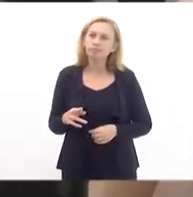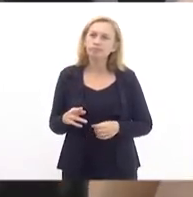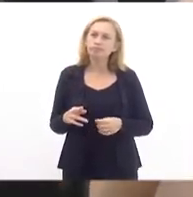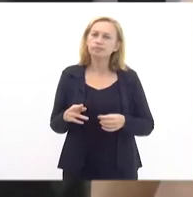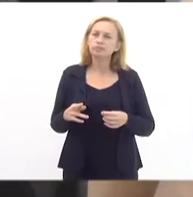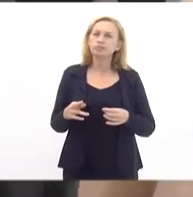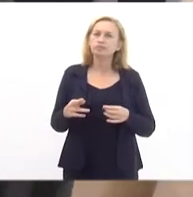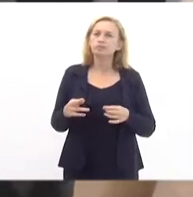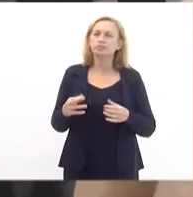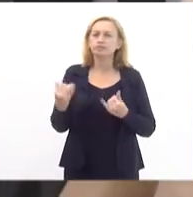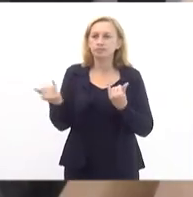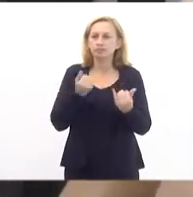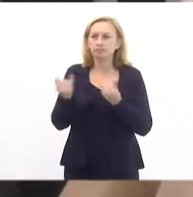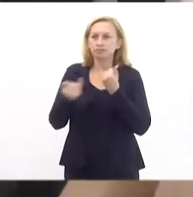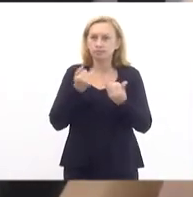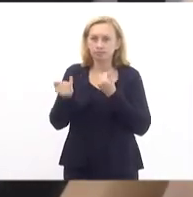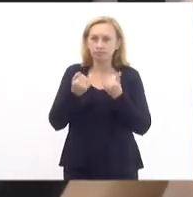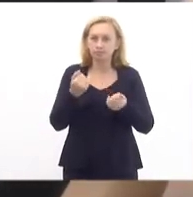negociações,